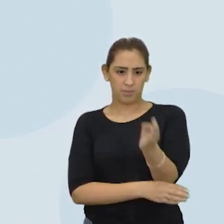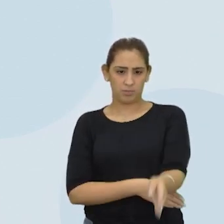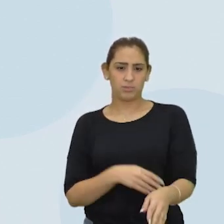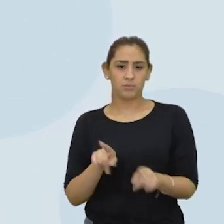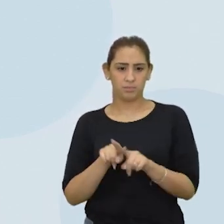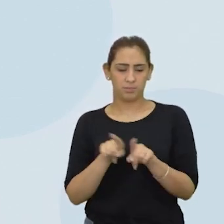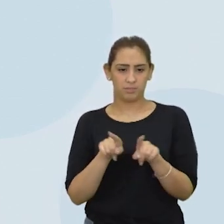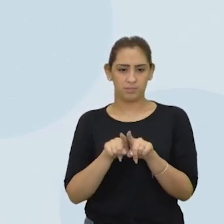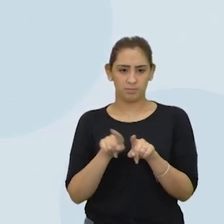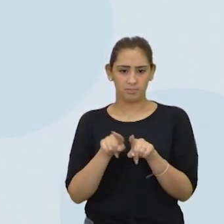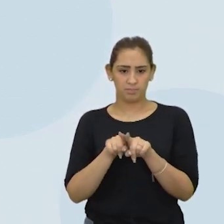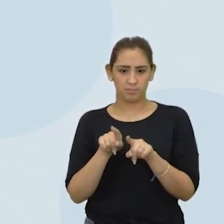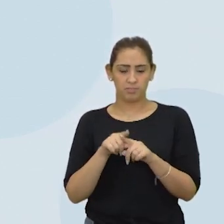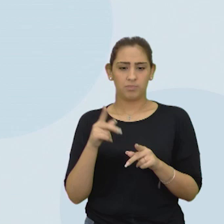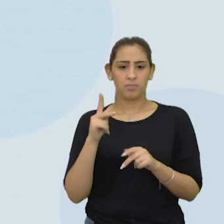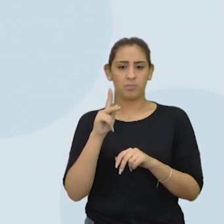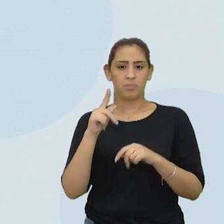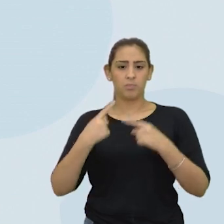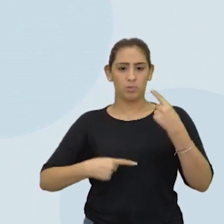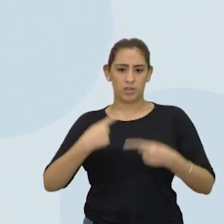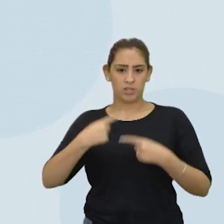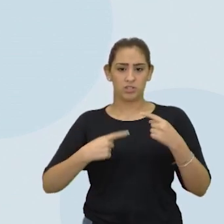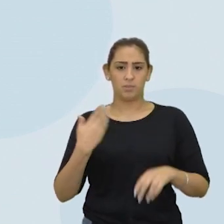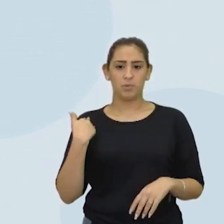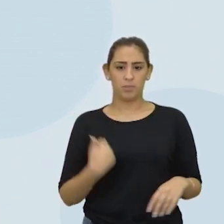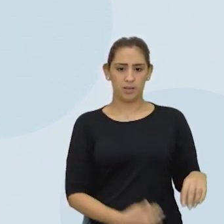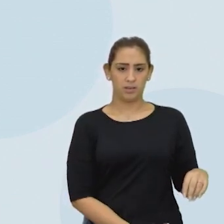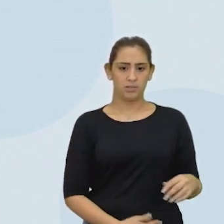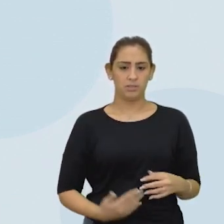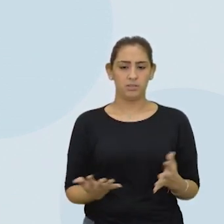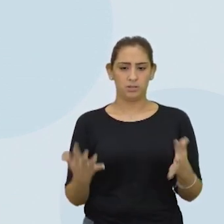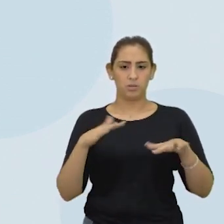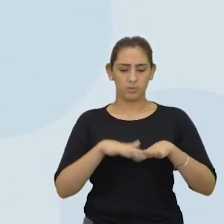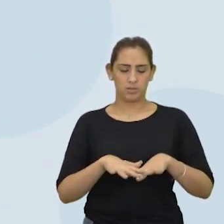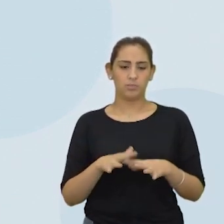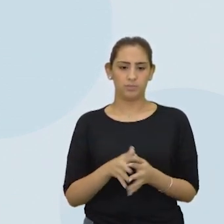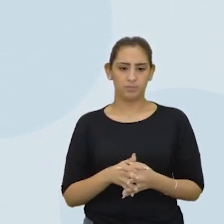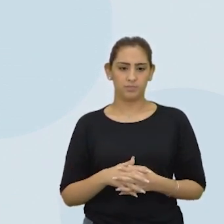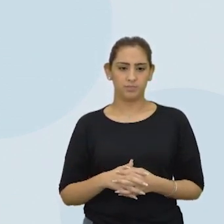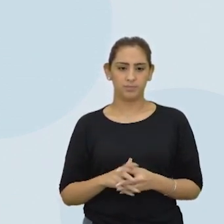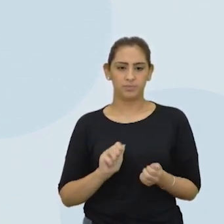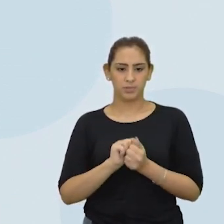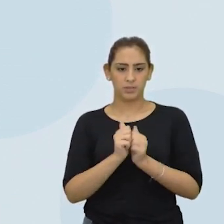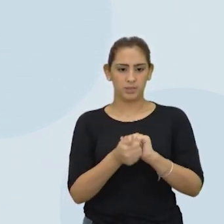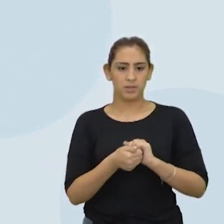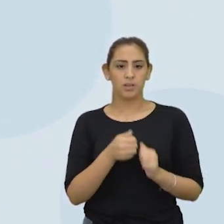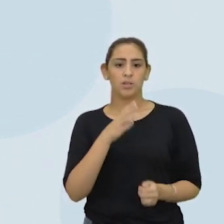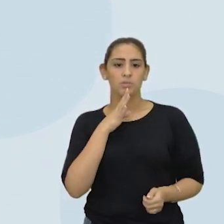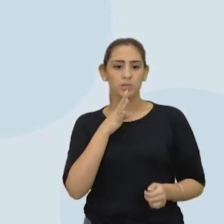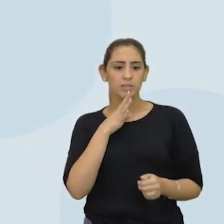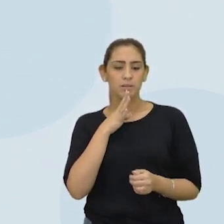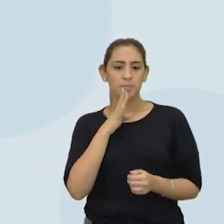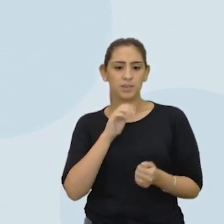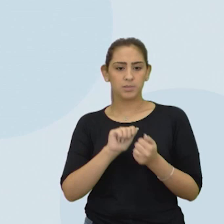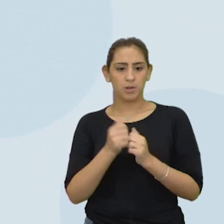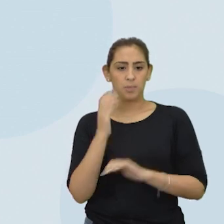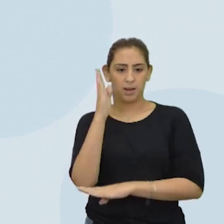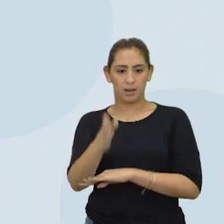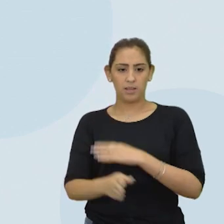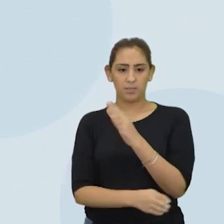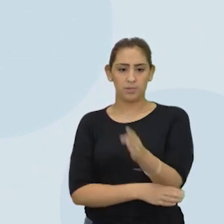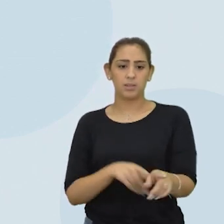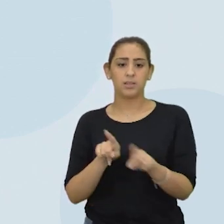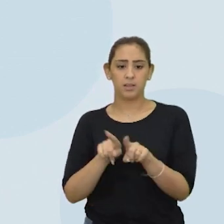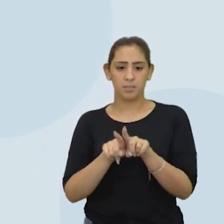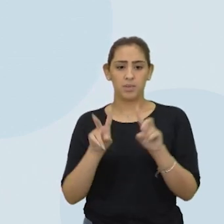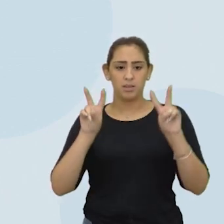também as políticas públicas de inclusão, né? O objeto de conhecimento para todos, esporte paralímpico, e a unidade temática nossa, a gente vem